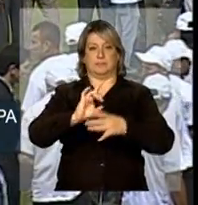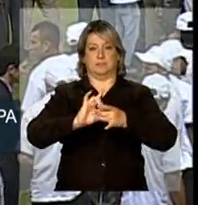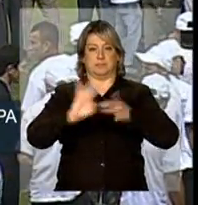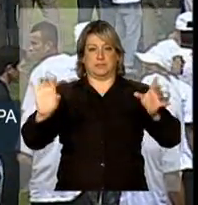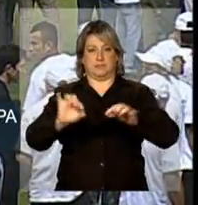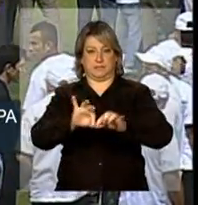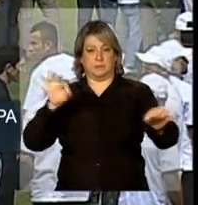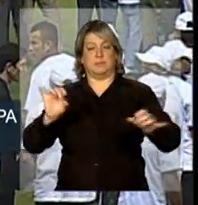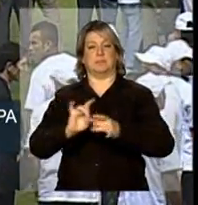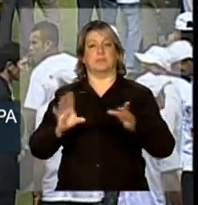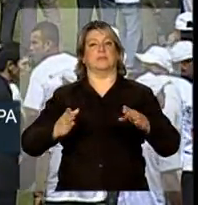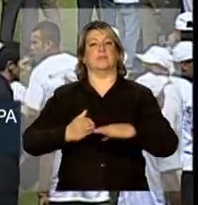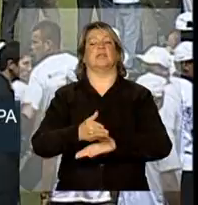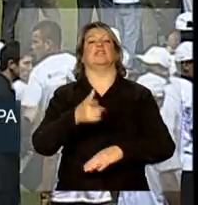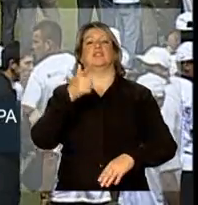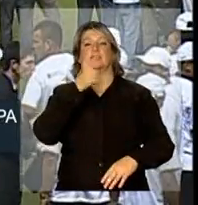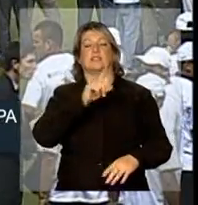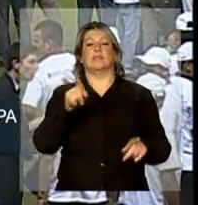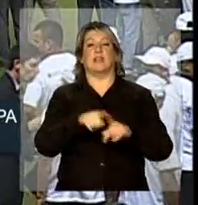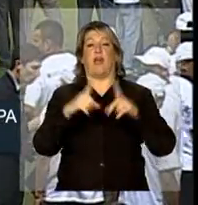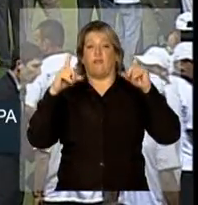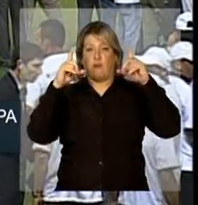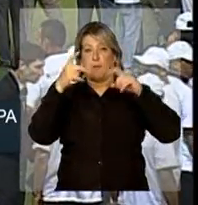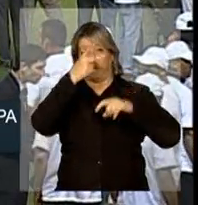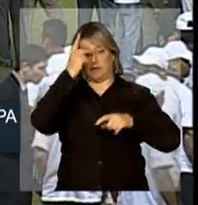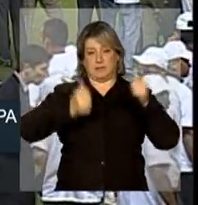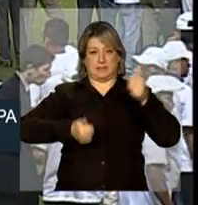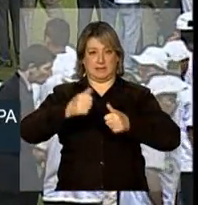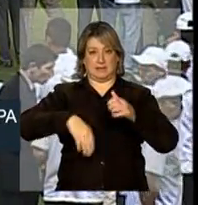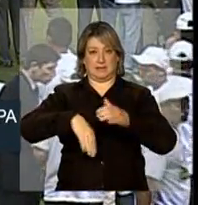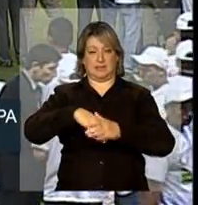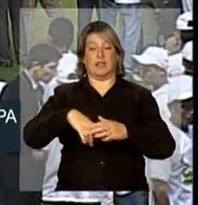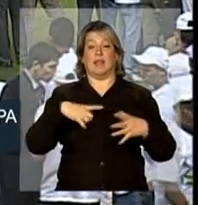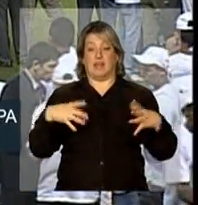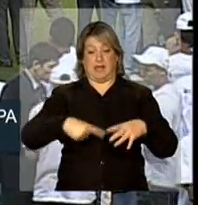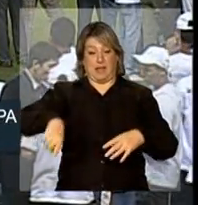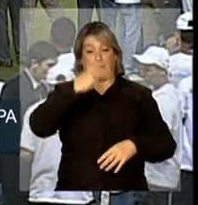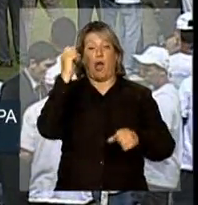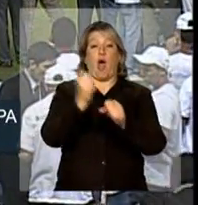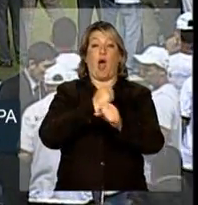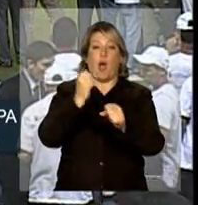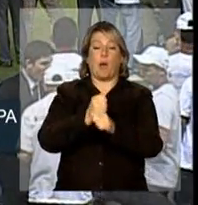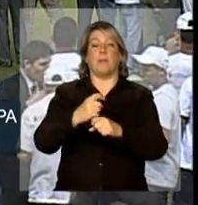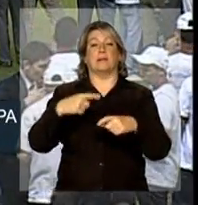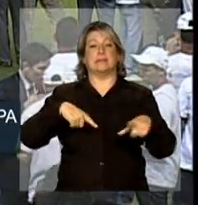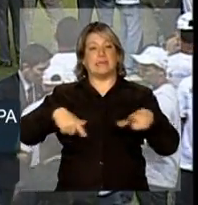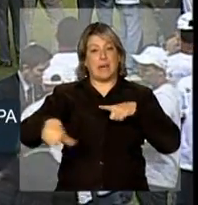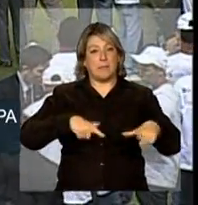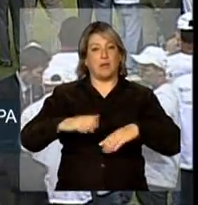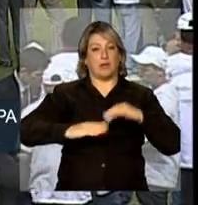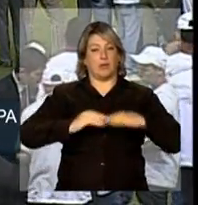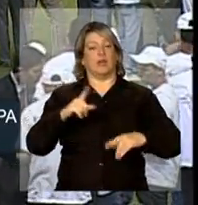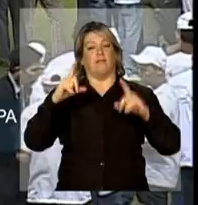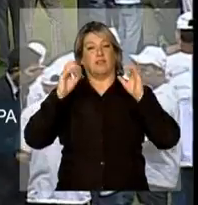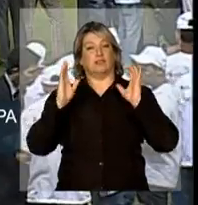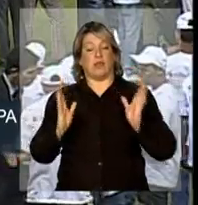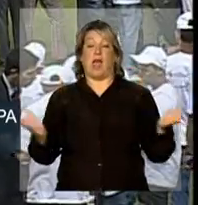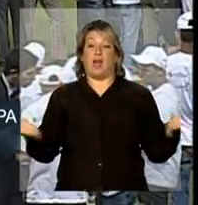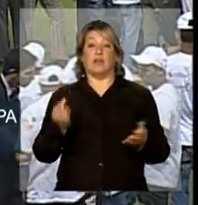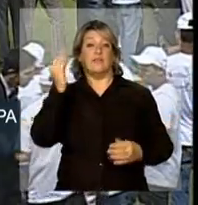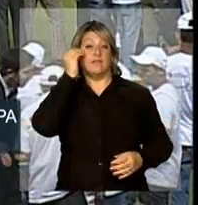com trabalhadores e trabalhadoras da obra do Castelão e agora assiste ao vivo.